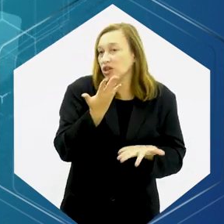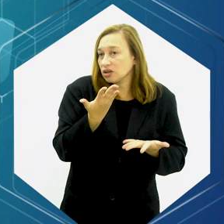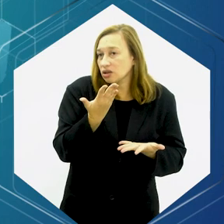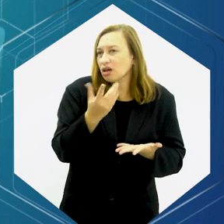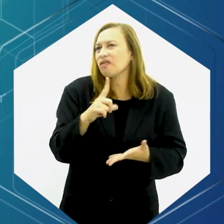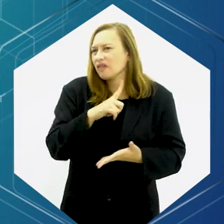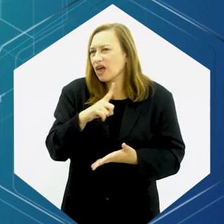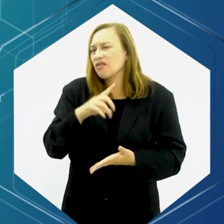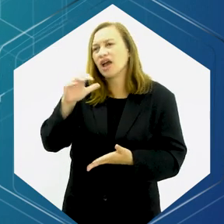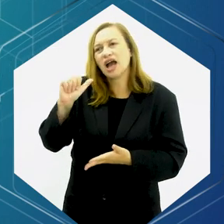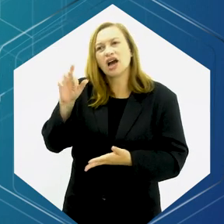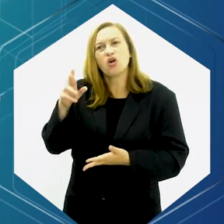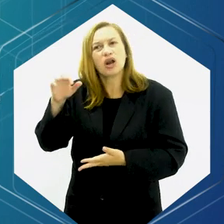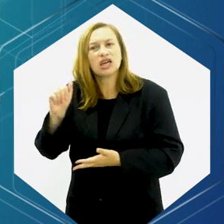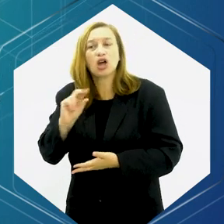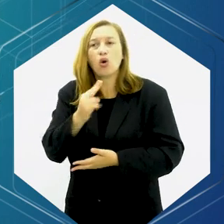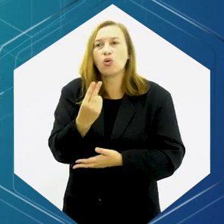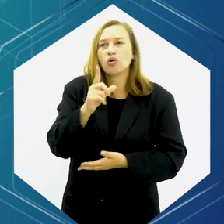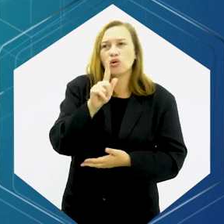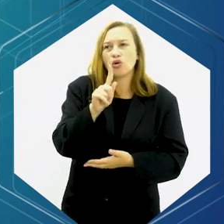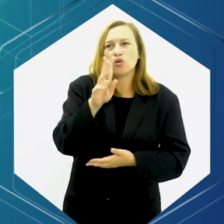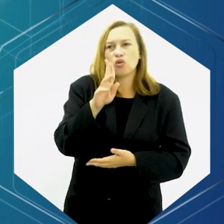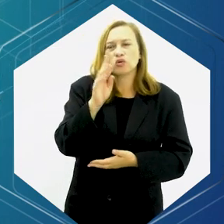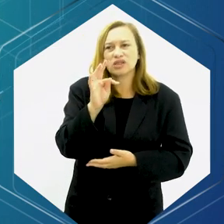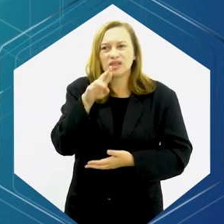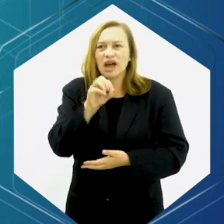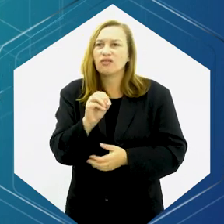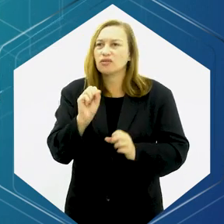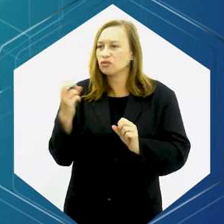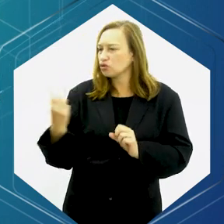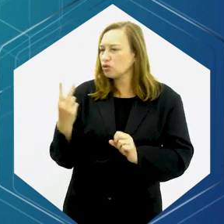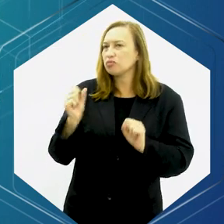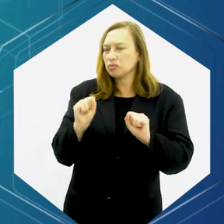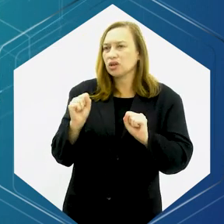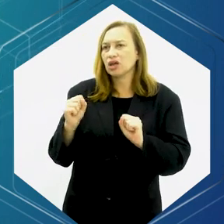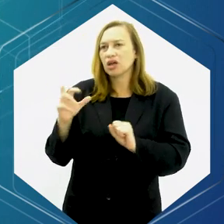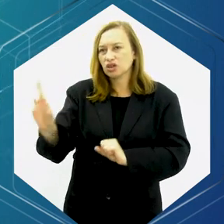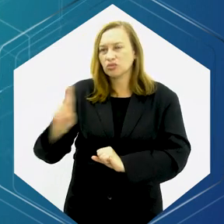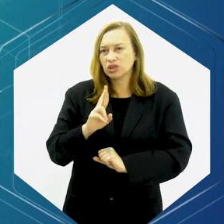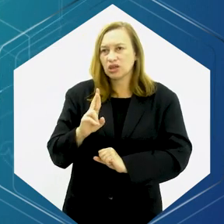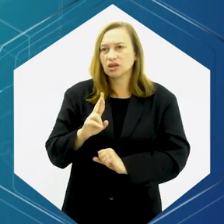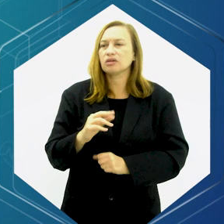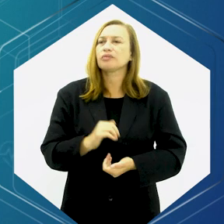alimentação teve Carolina ou Gustavo Quem pode